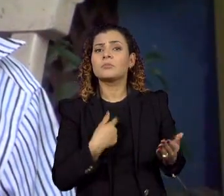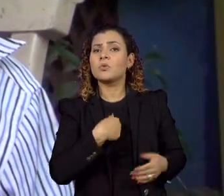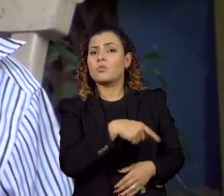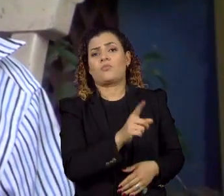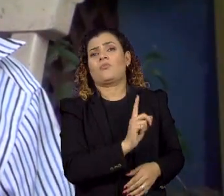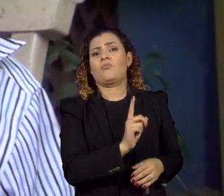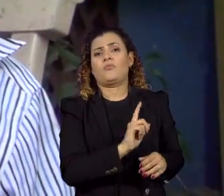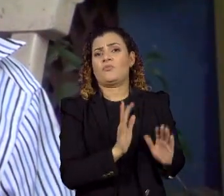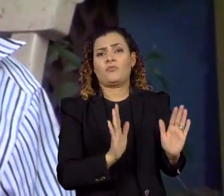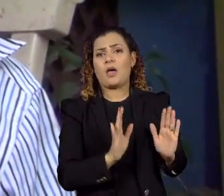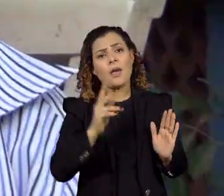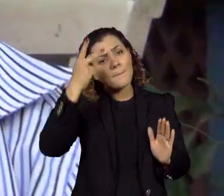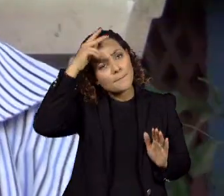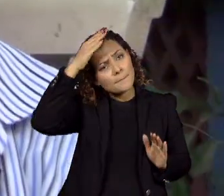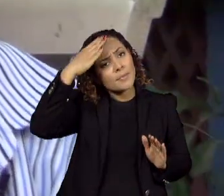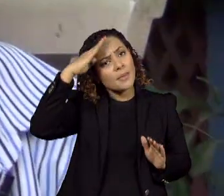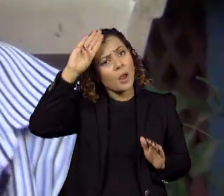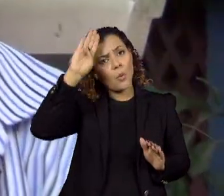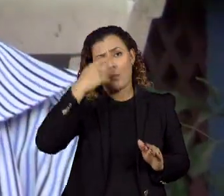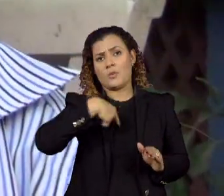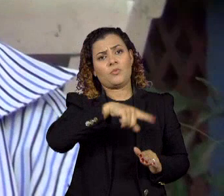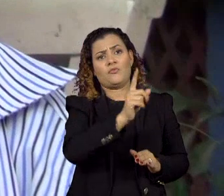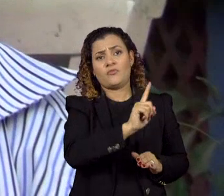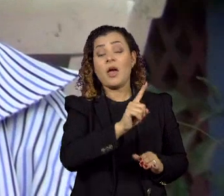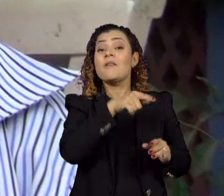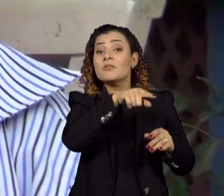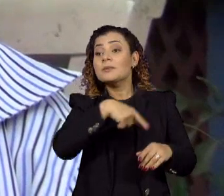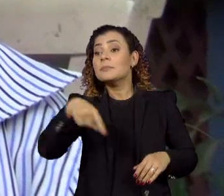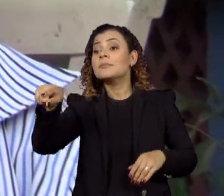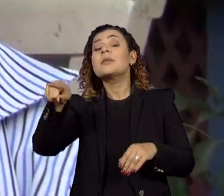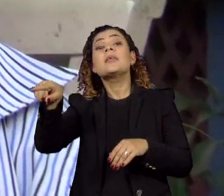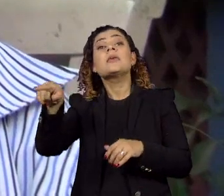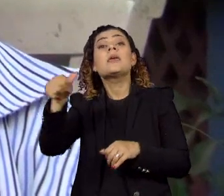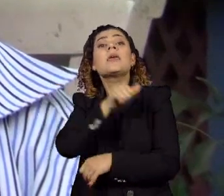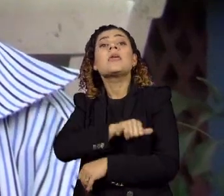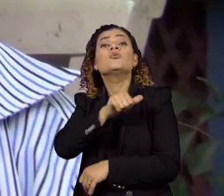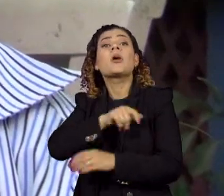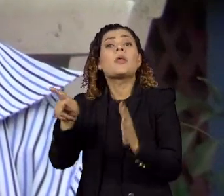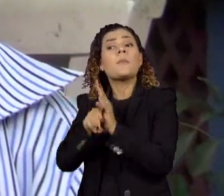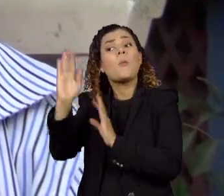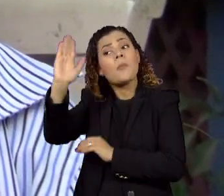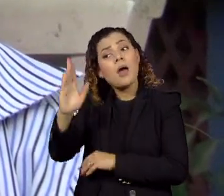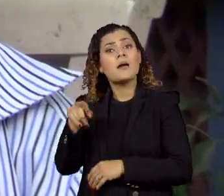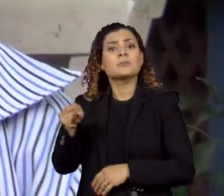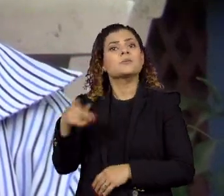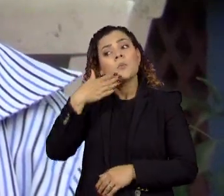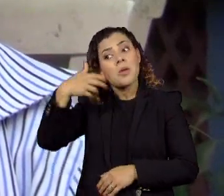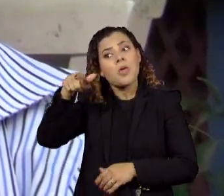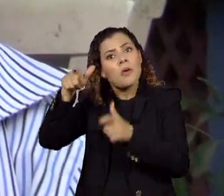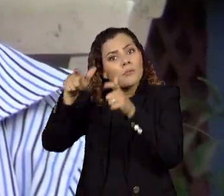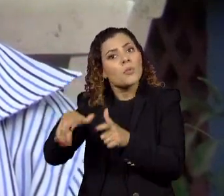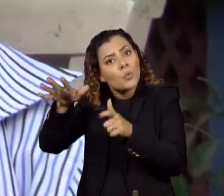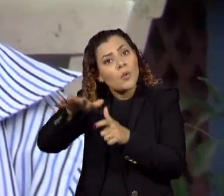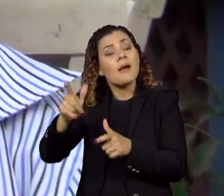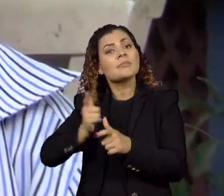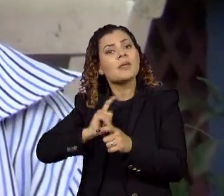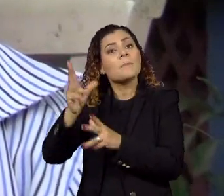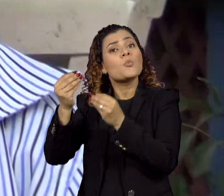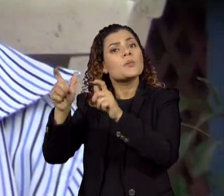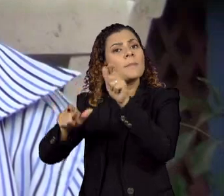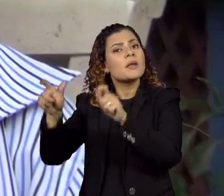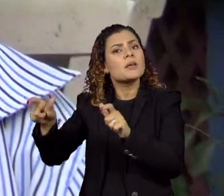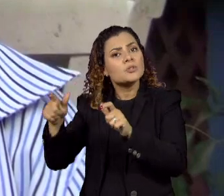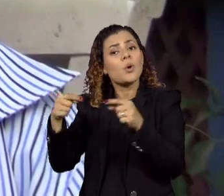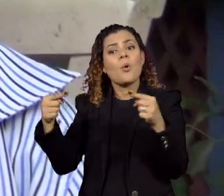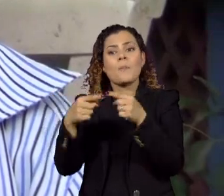vai para Cuba, não. Você tem que ir para o Rio de Janeiro, onde tem um lugar que tem muita gente que tem a